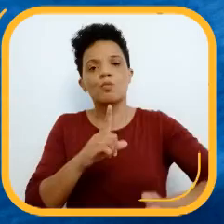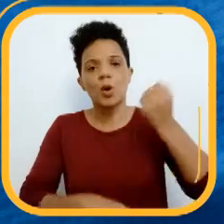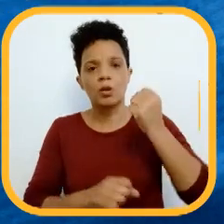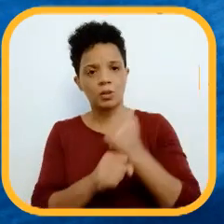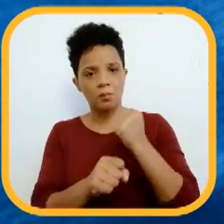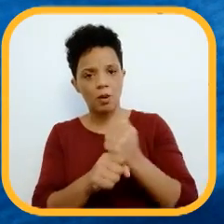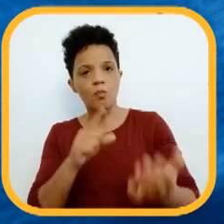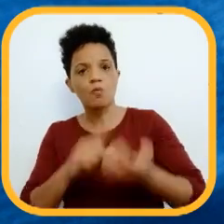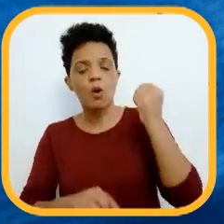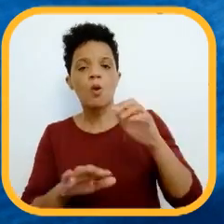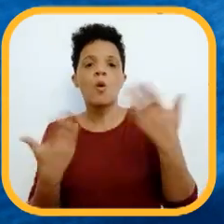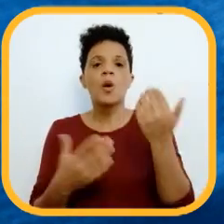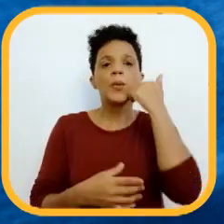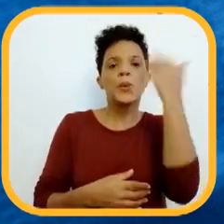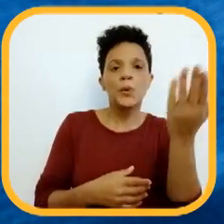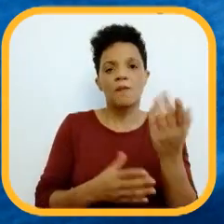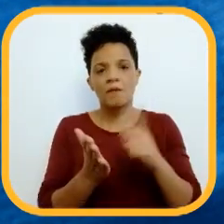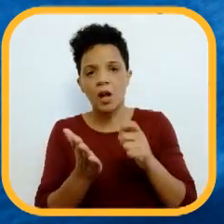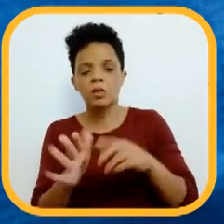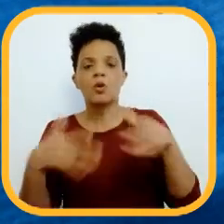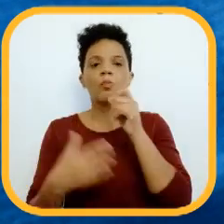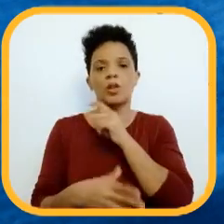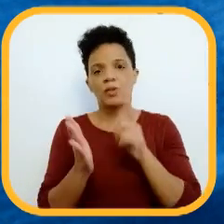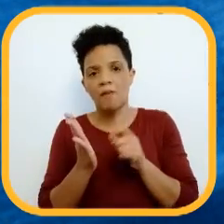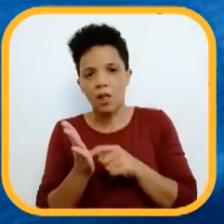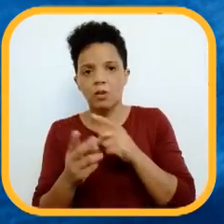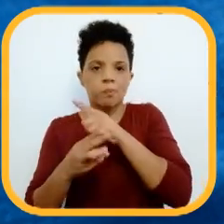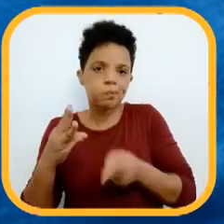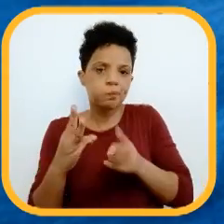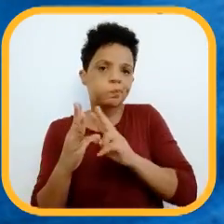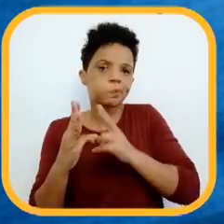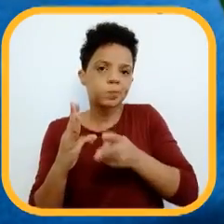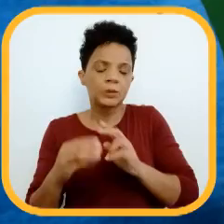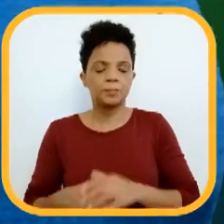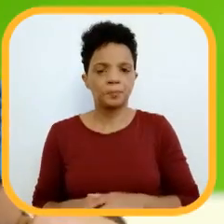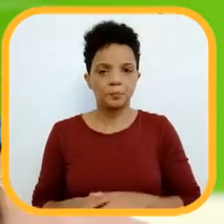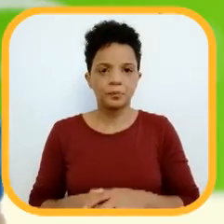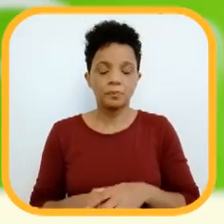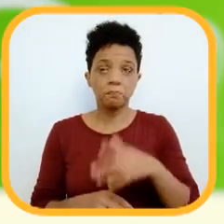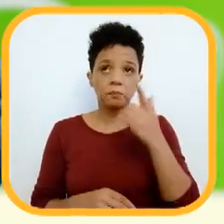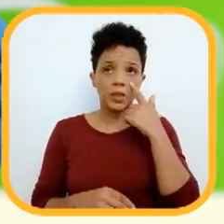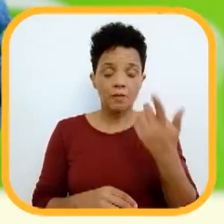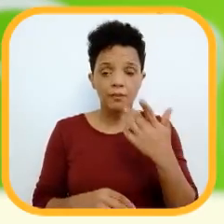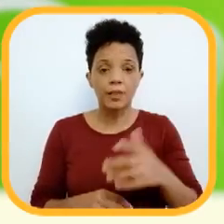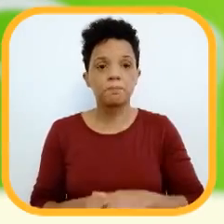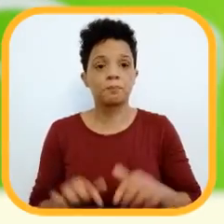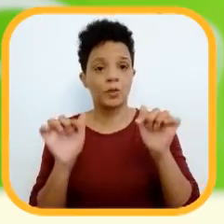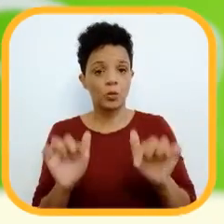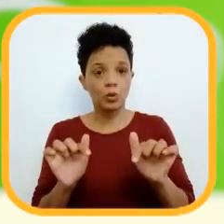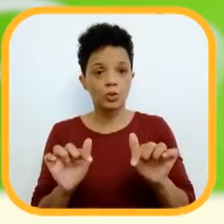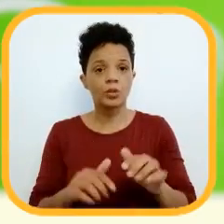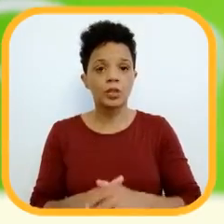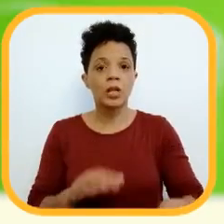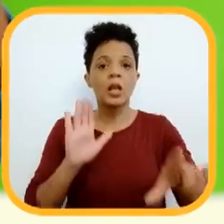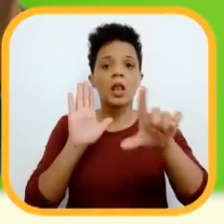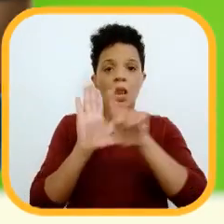das mulheres em atingir estes cargos, da falta de mérito ou da falta de oportunidades? Vamos lá ver.